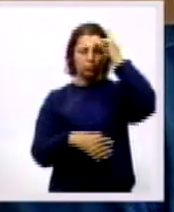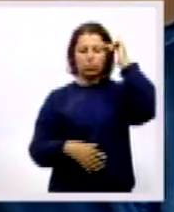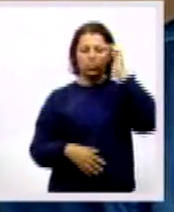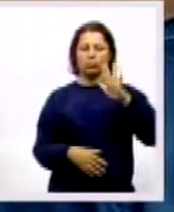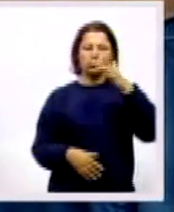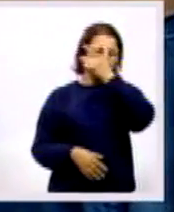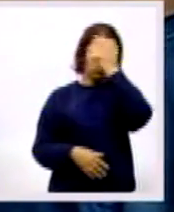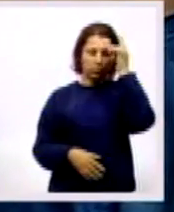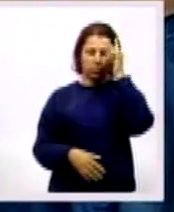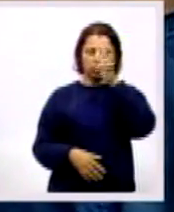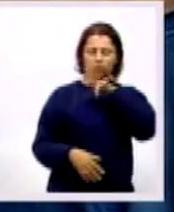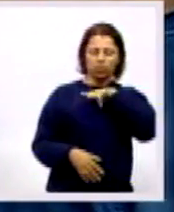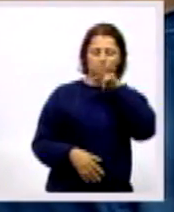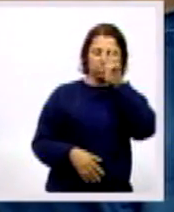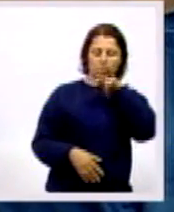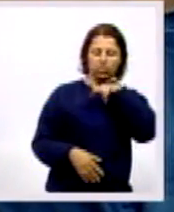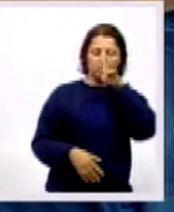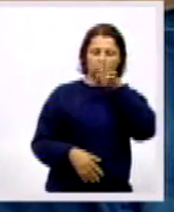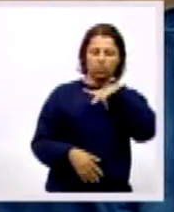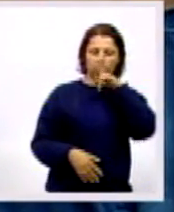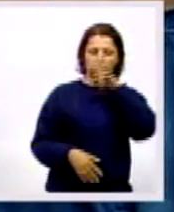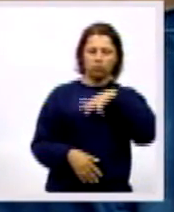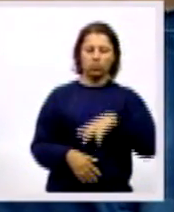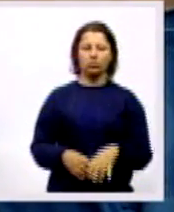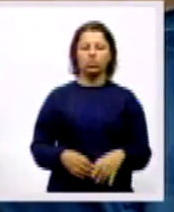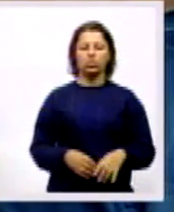Quando o outro olha para você.